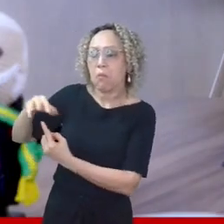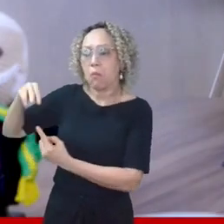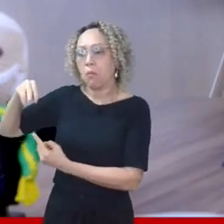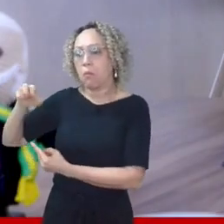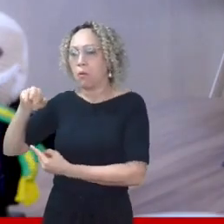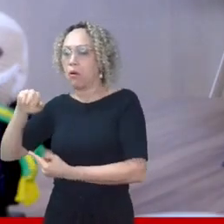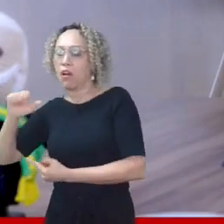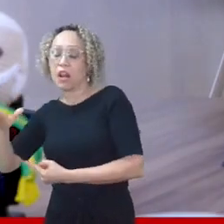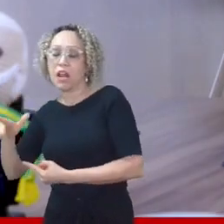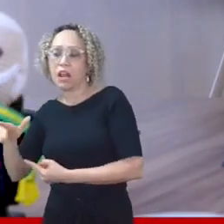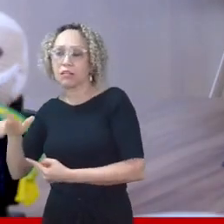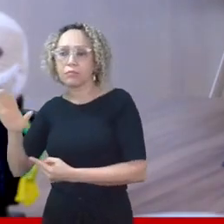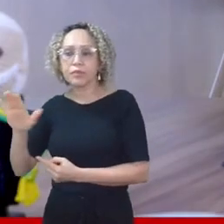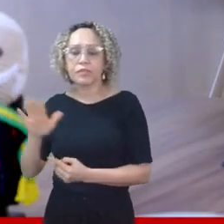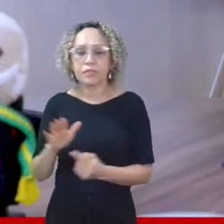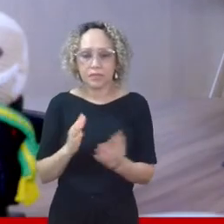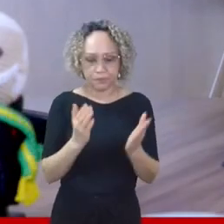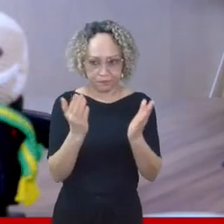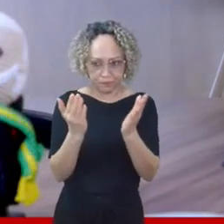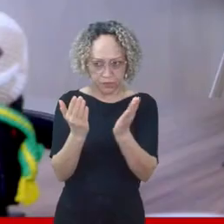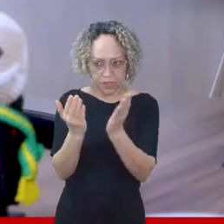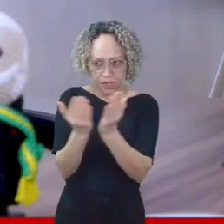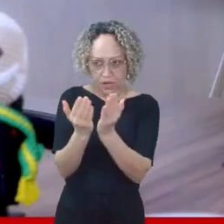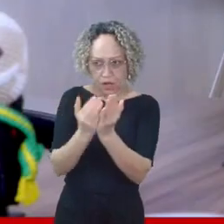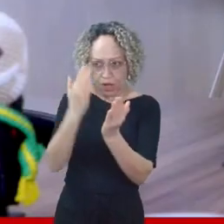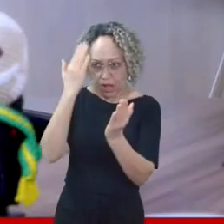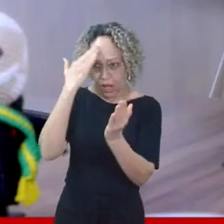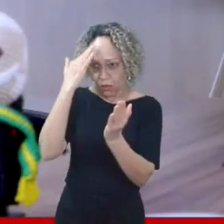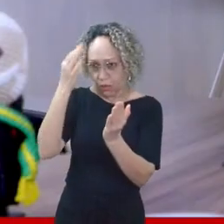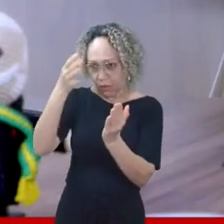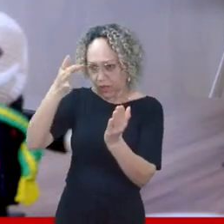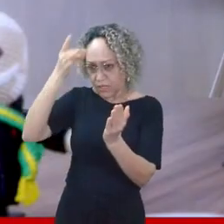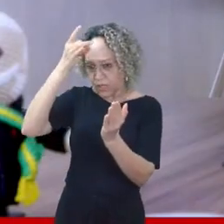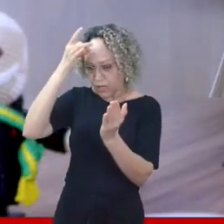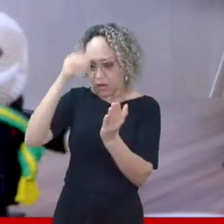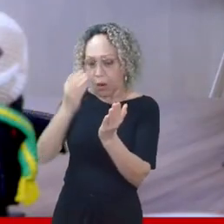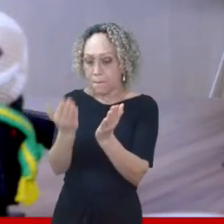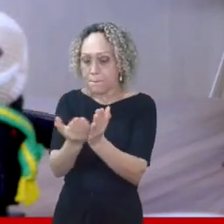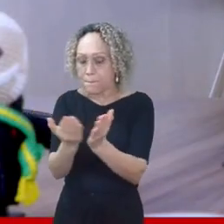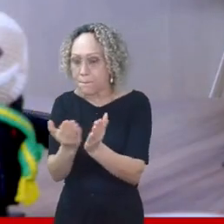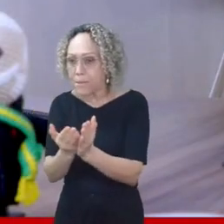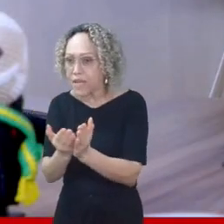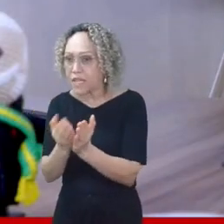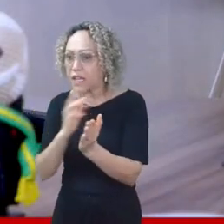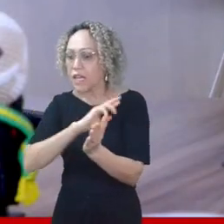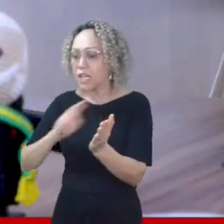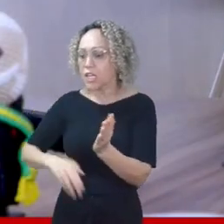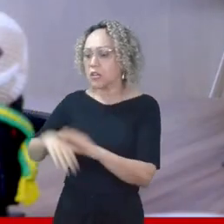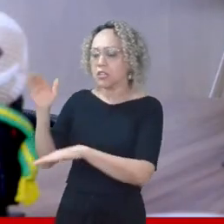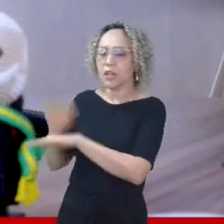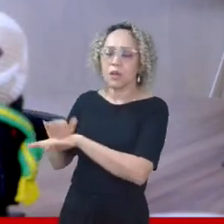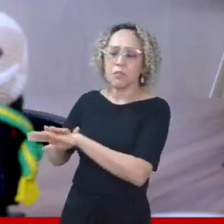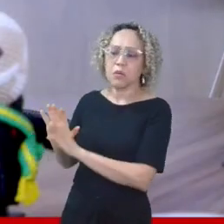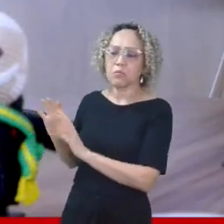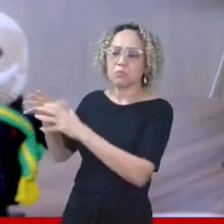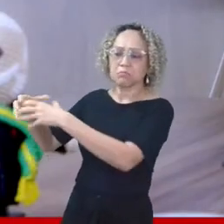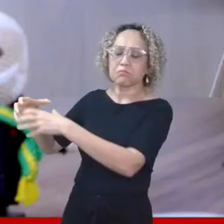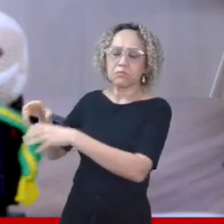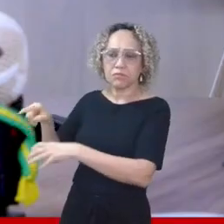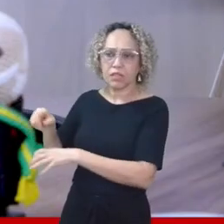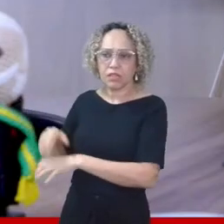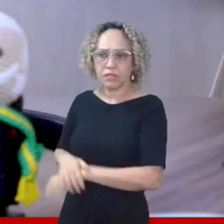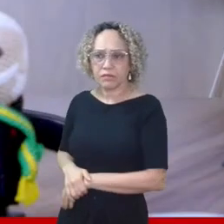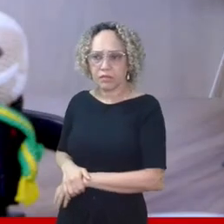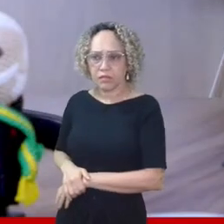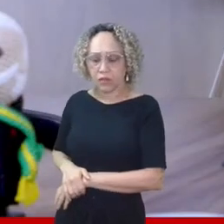compreensão bíblica e teológica deles, porque os evangélicos, aí eu falo como evangélico, que é importante a gente trazer esse lado,